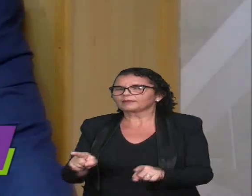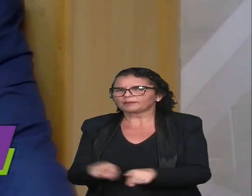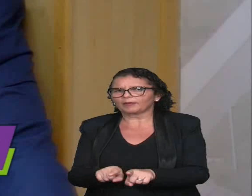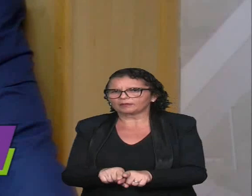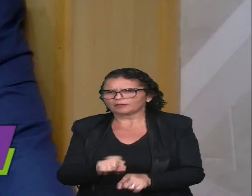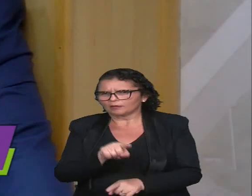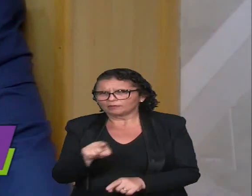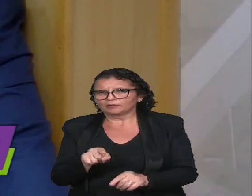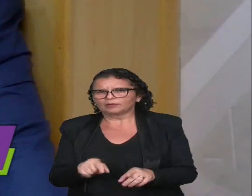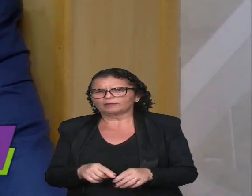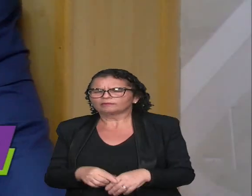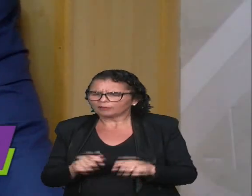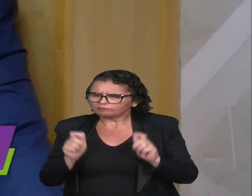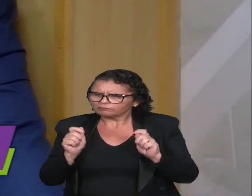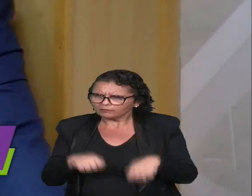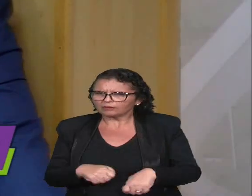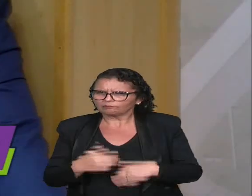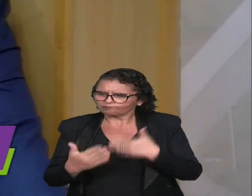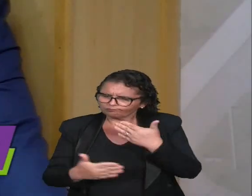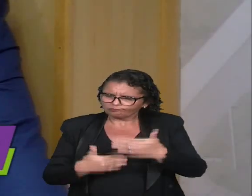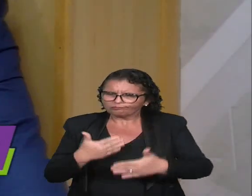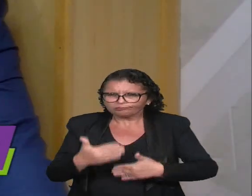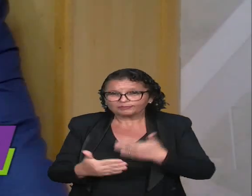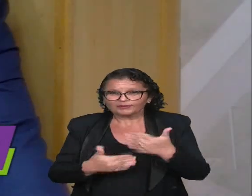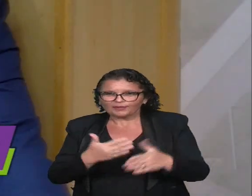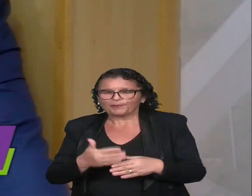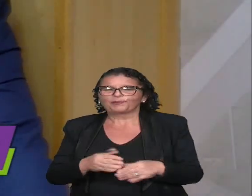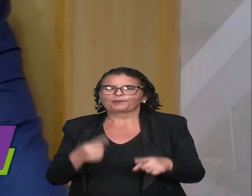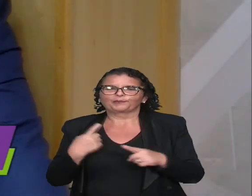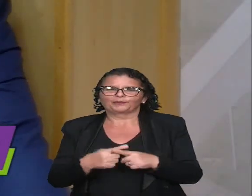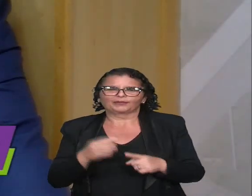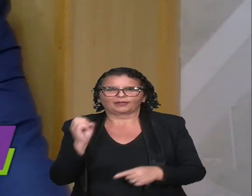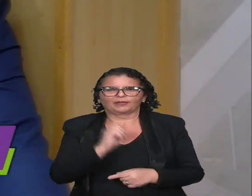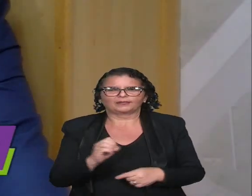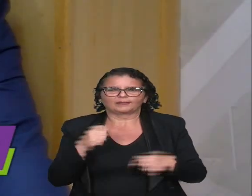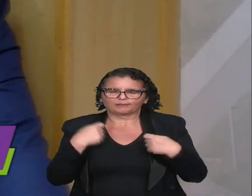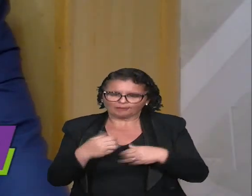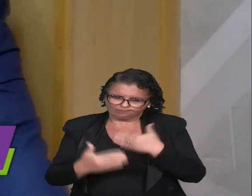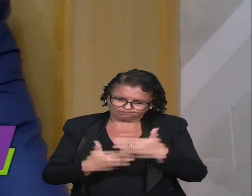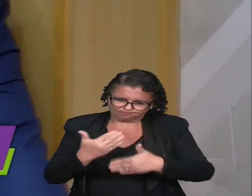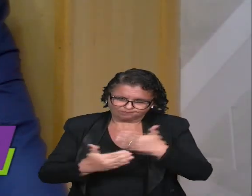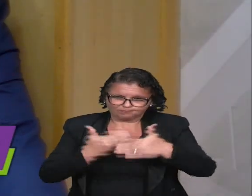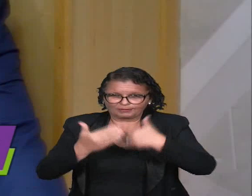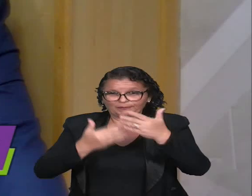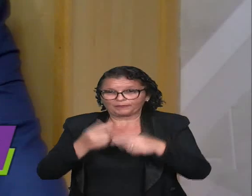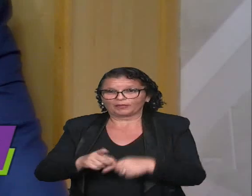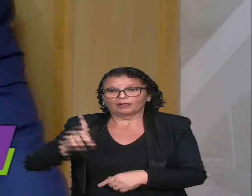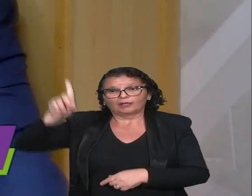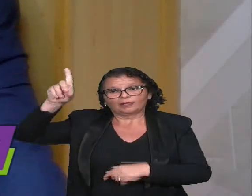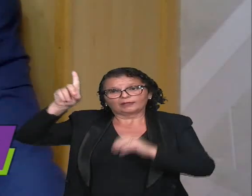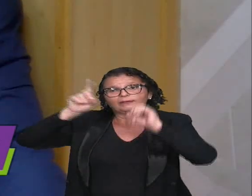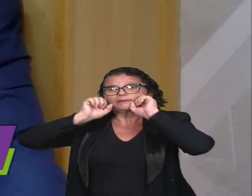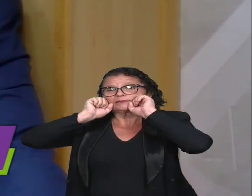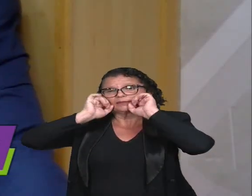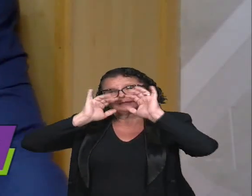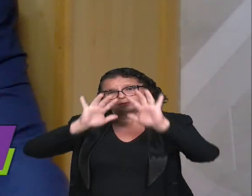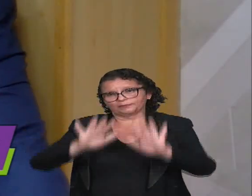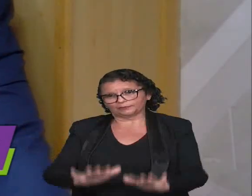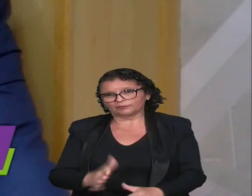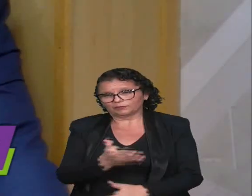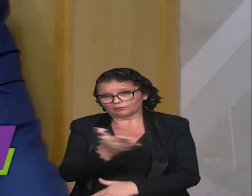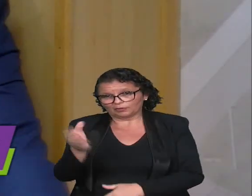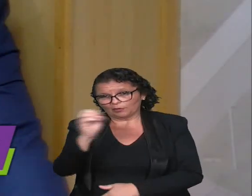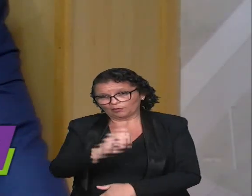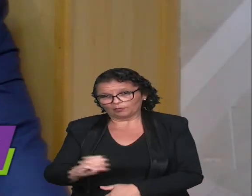vocês sobretudo produzir muito porque a cidade ainda Precisa continuar avançando que Deus abençoe a cidade de Osasco que